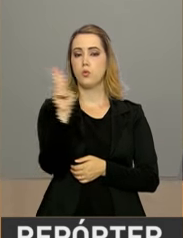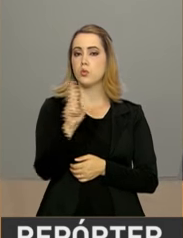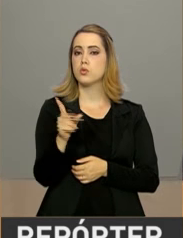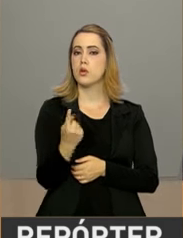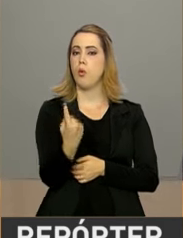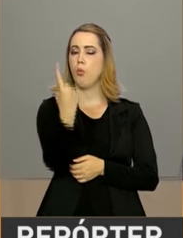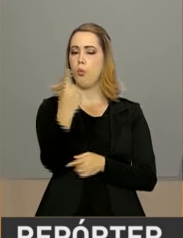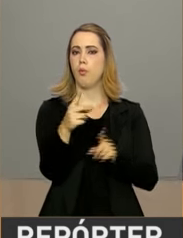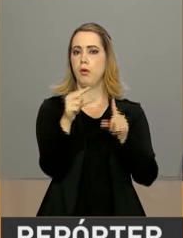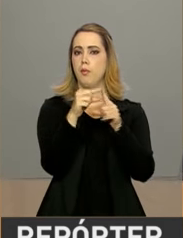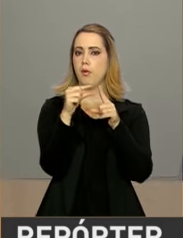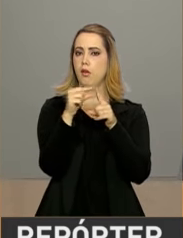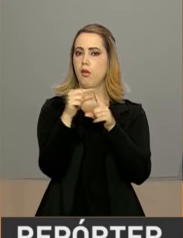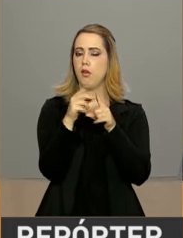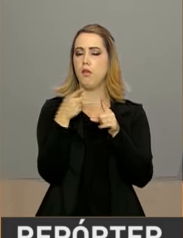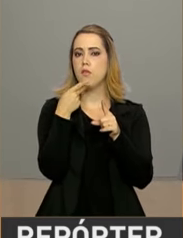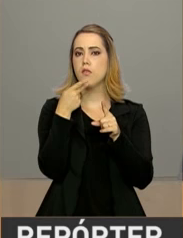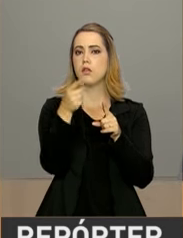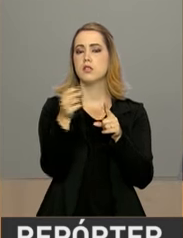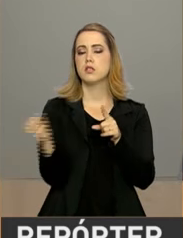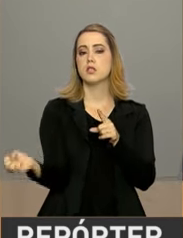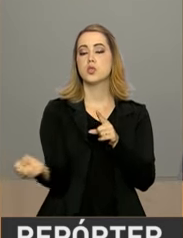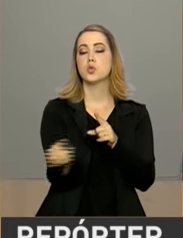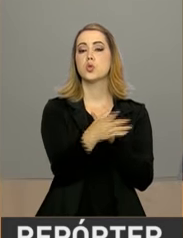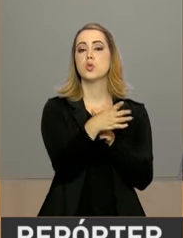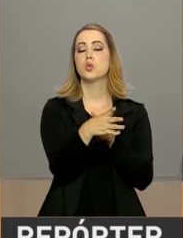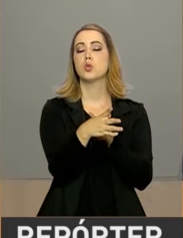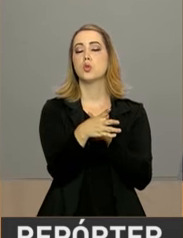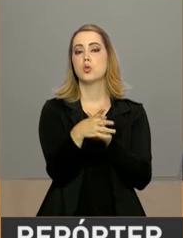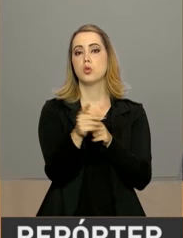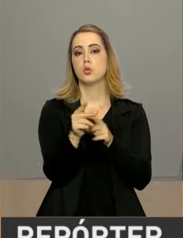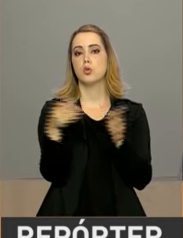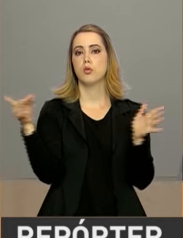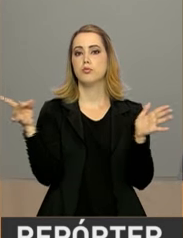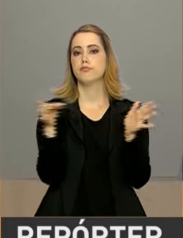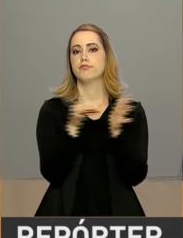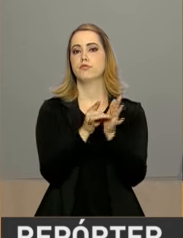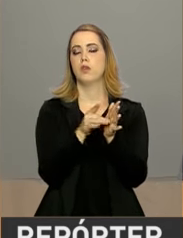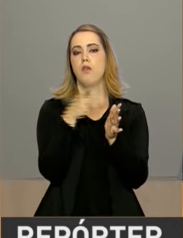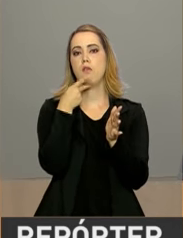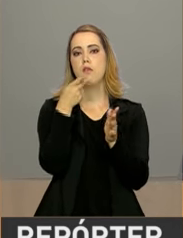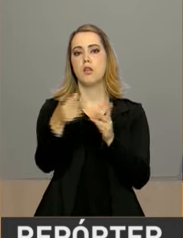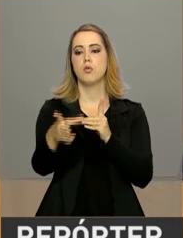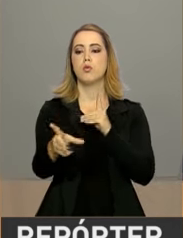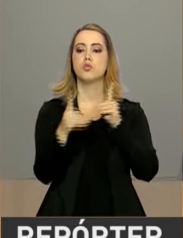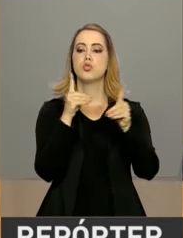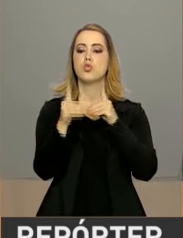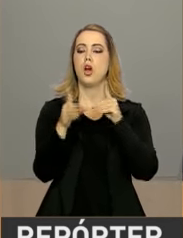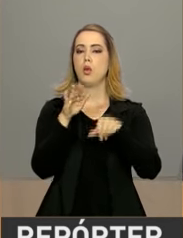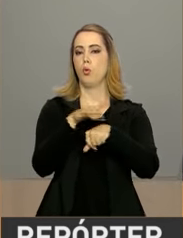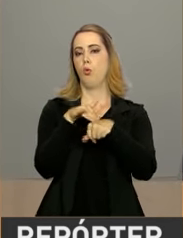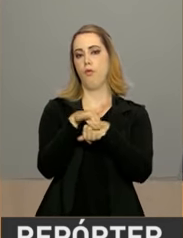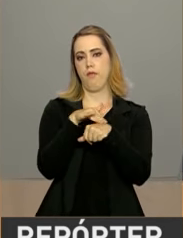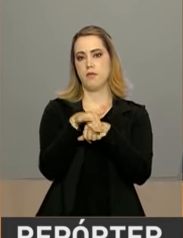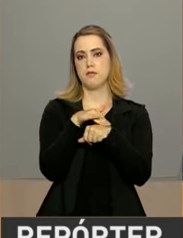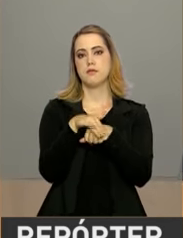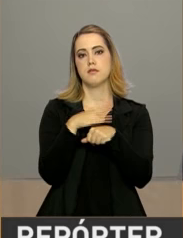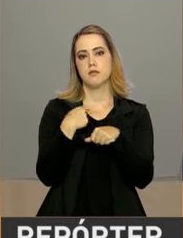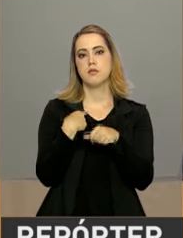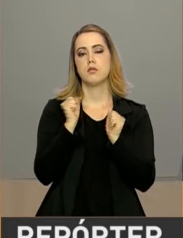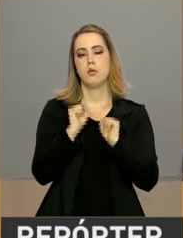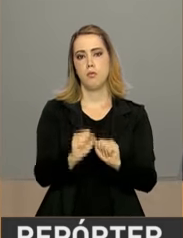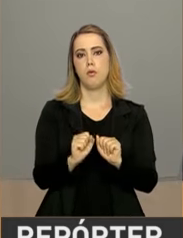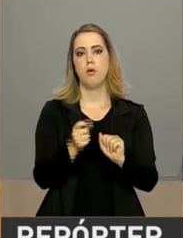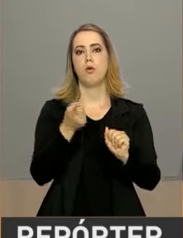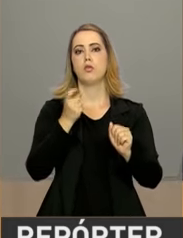demonstrar essa nova realidade usaria a palavra diálogo porque o diálogo entre o governo eo legislativo que tem permitido